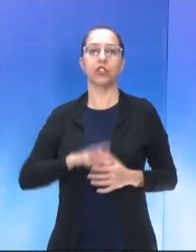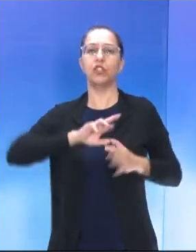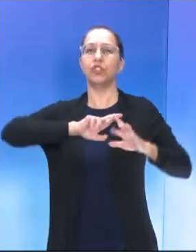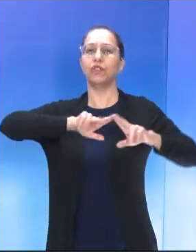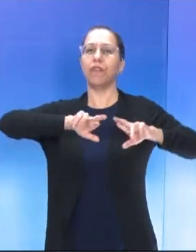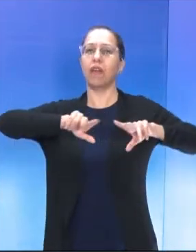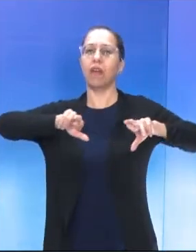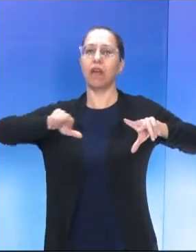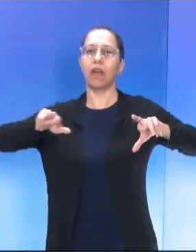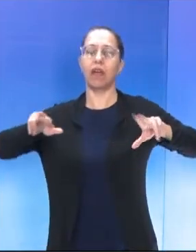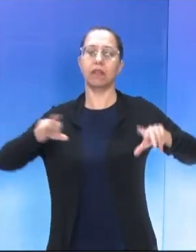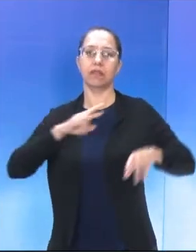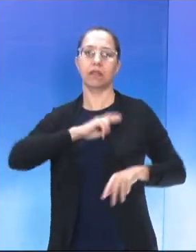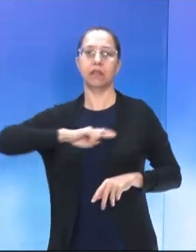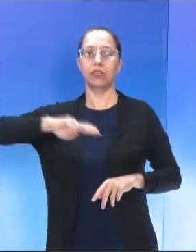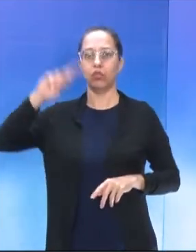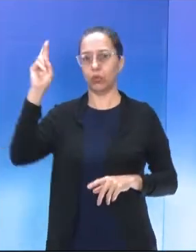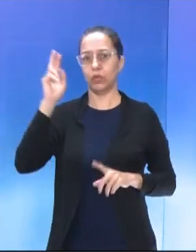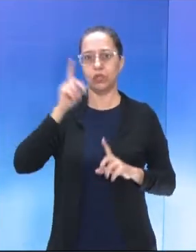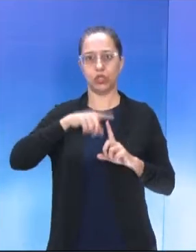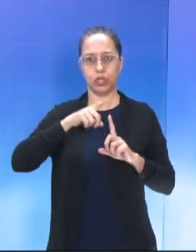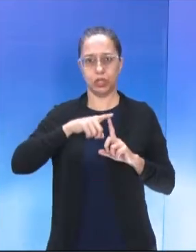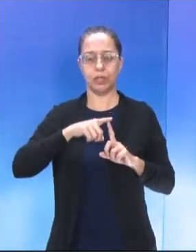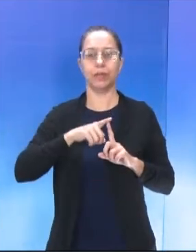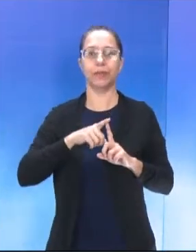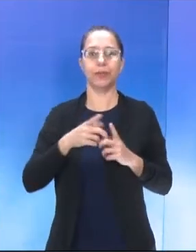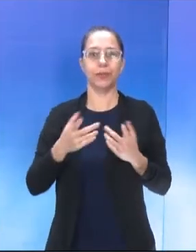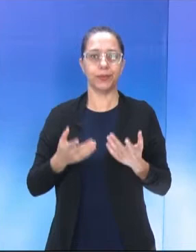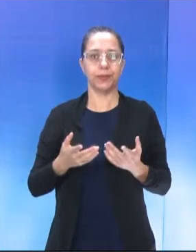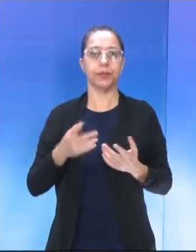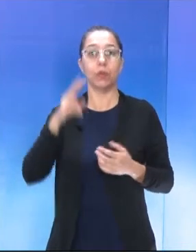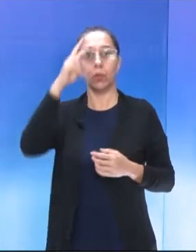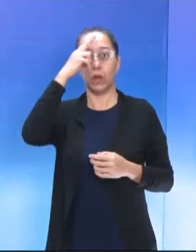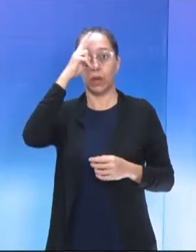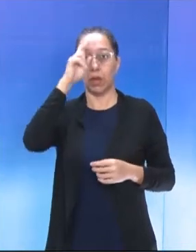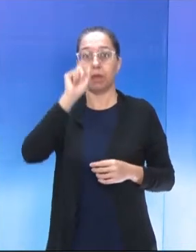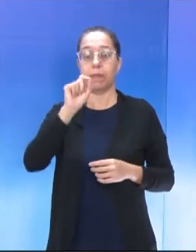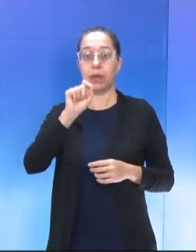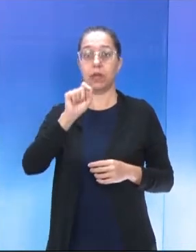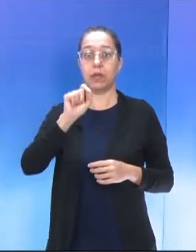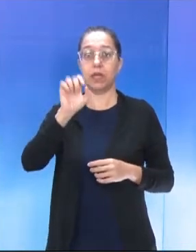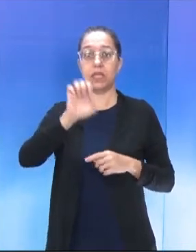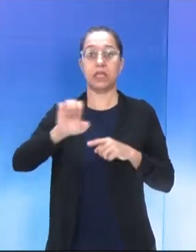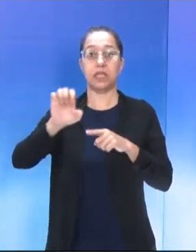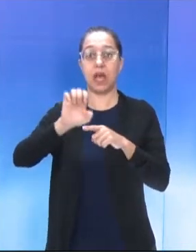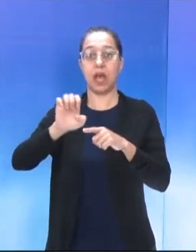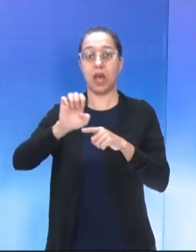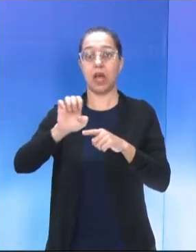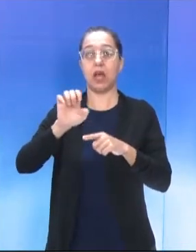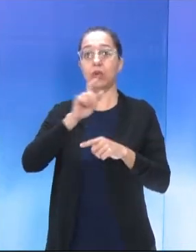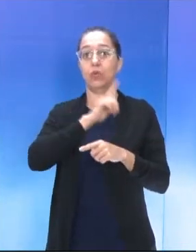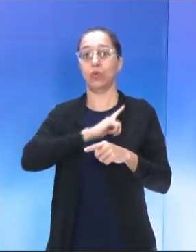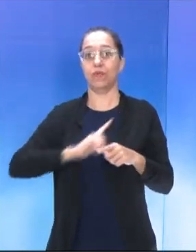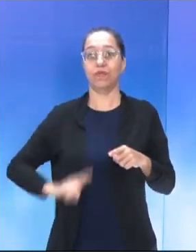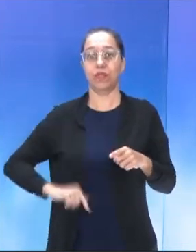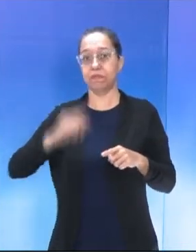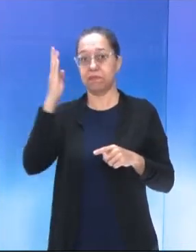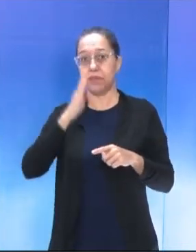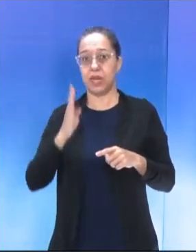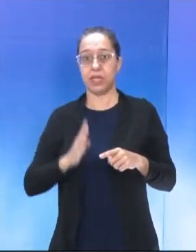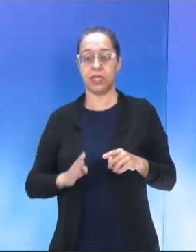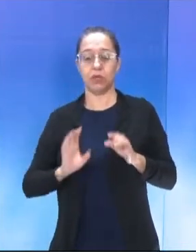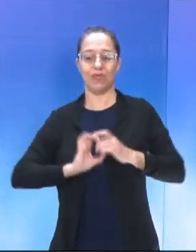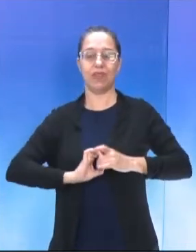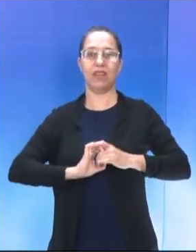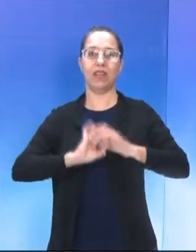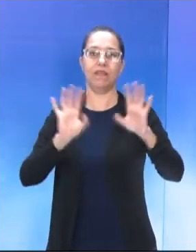diferentes matizes, das mais diferentes religiões. Lembre que o Estado é laico, o Estado não pode ter